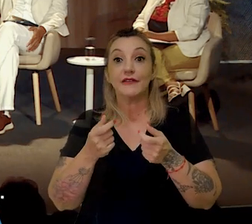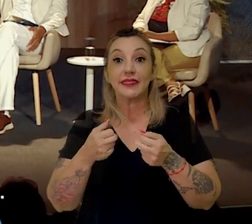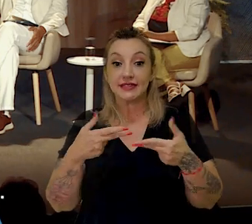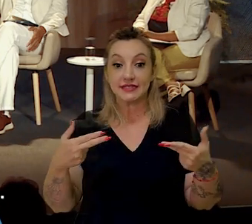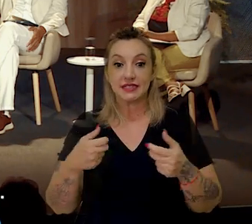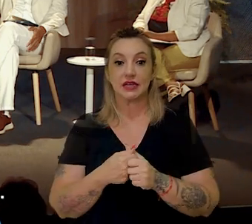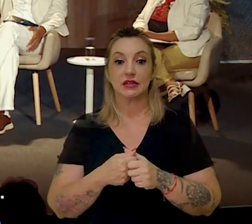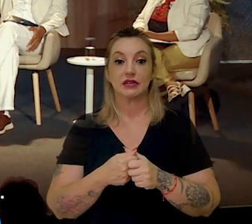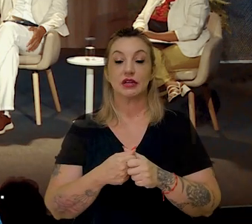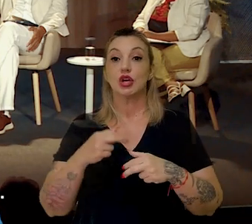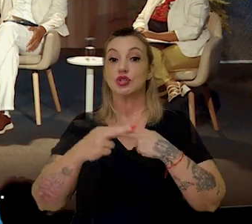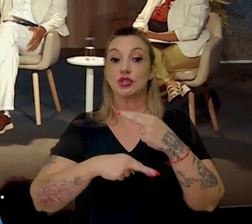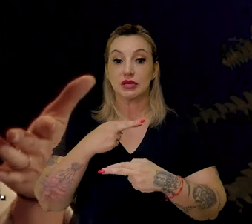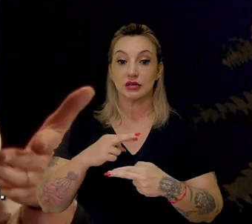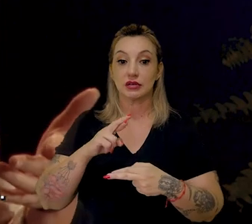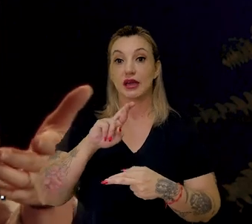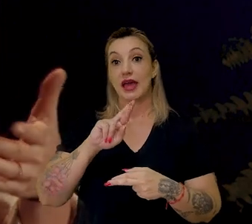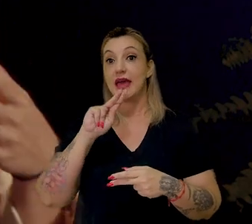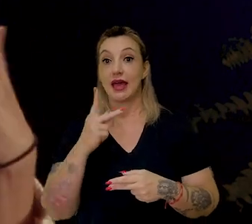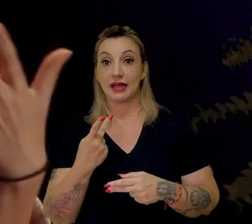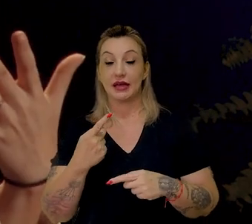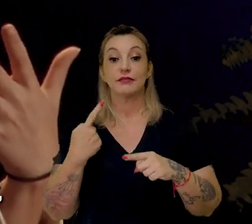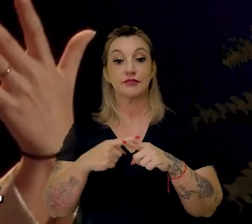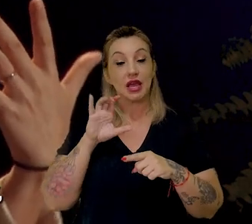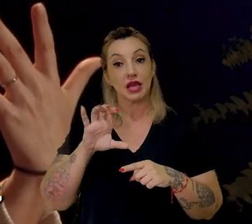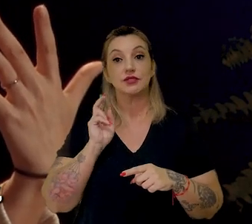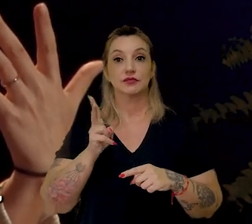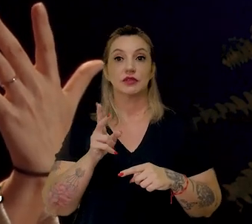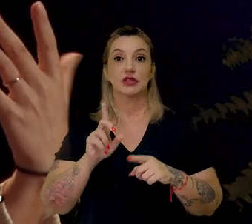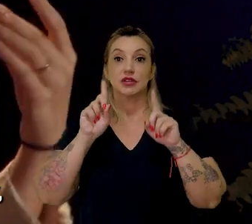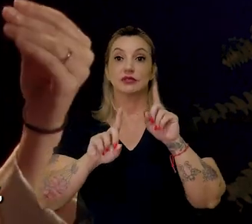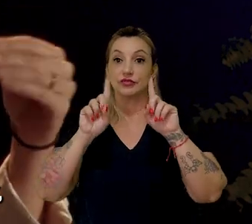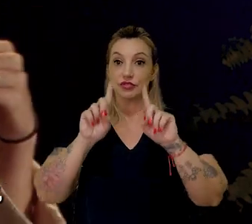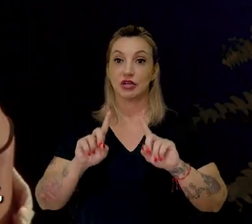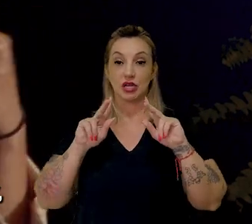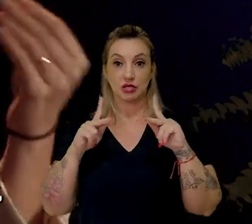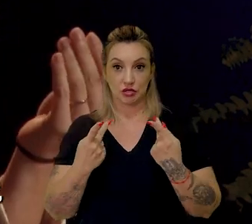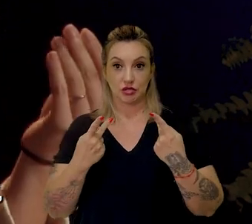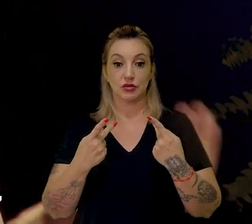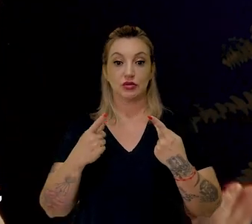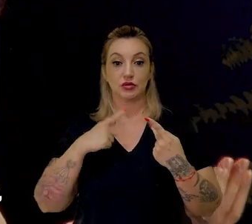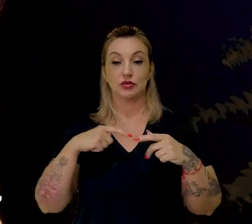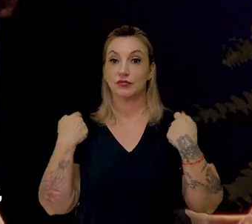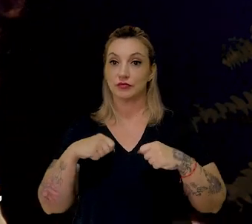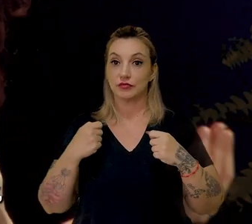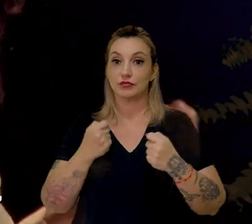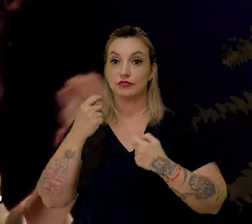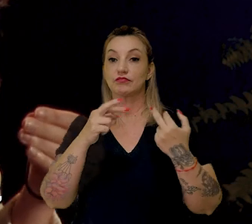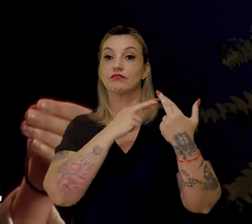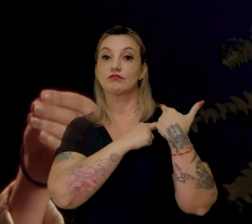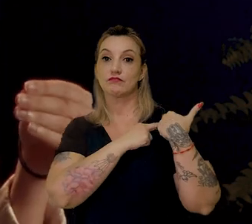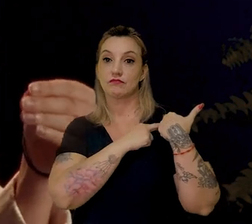eh sustentabilidade recursos humanos porque é isso mesmo apesar de direitos humanos ter e precisa ter alguém